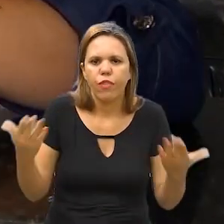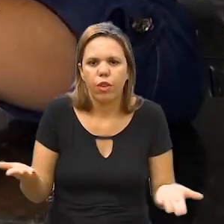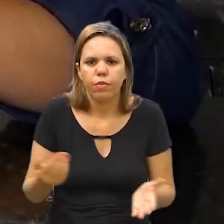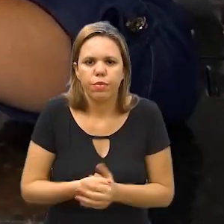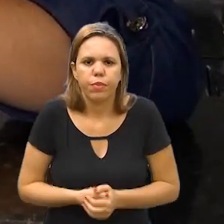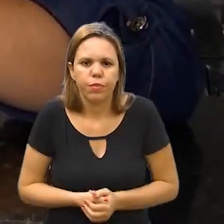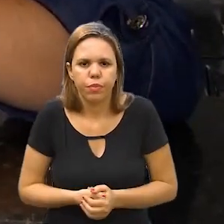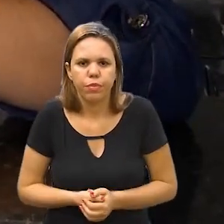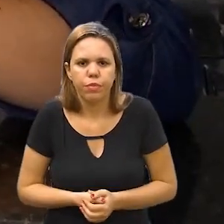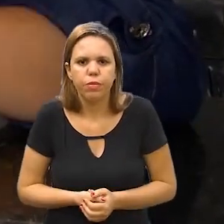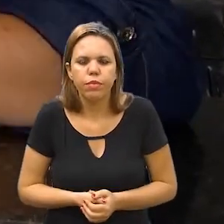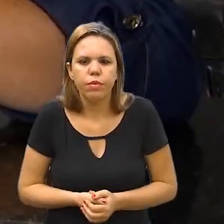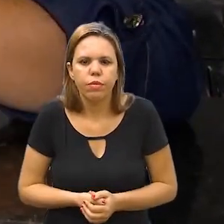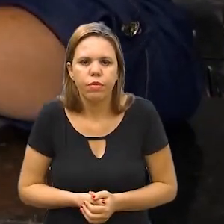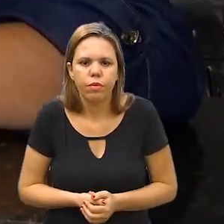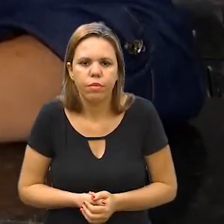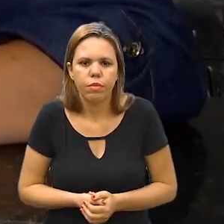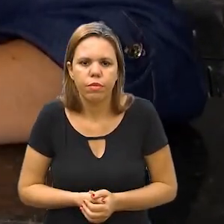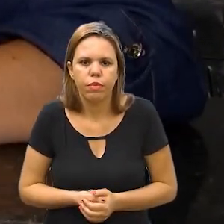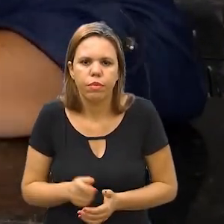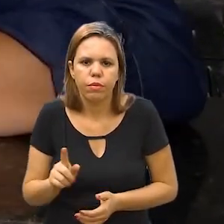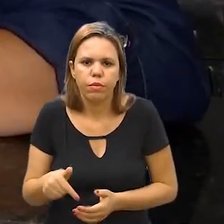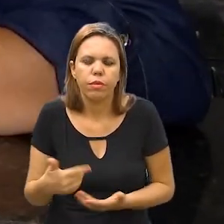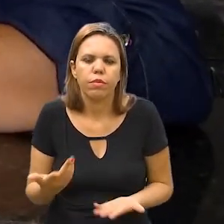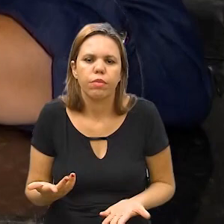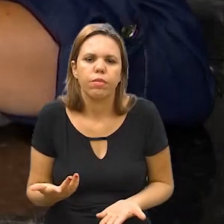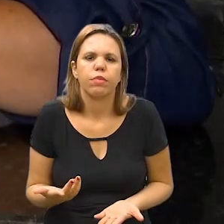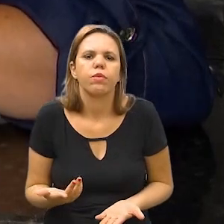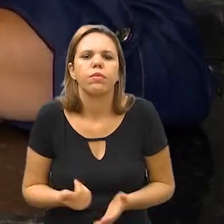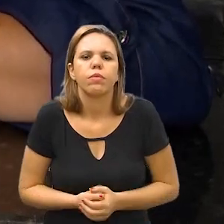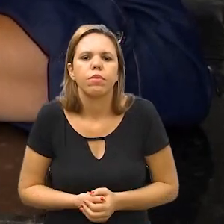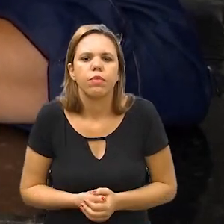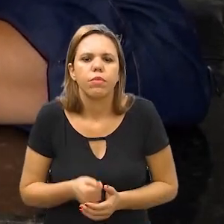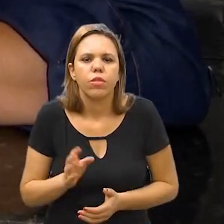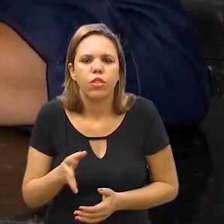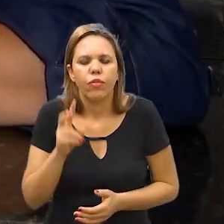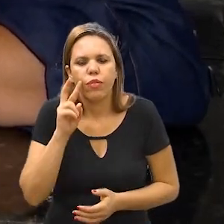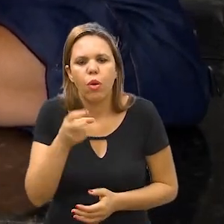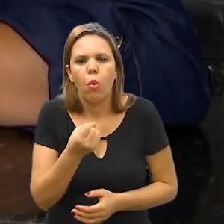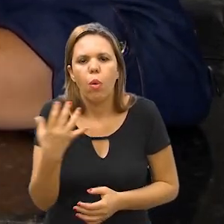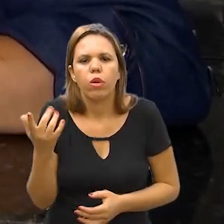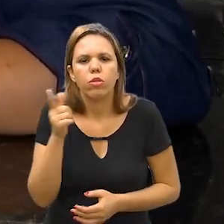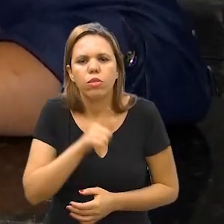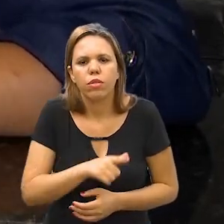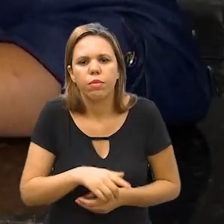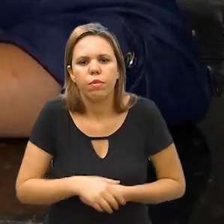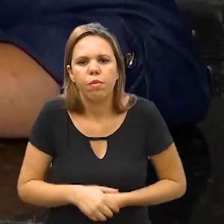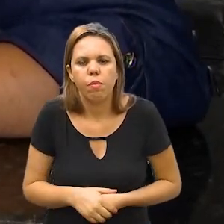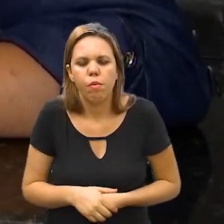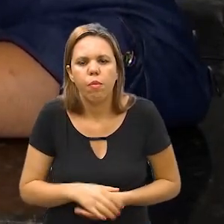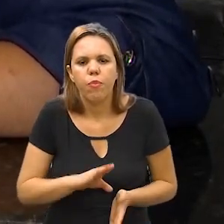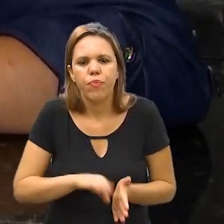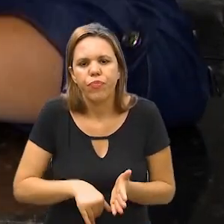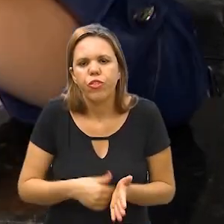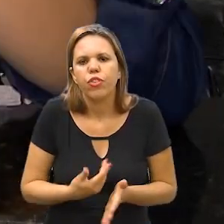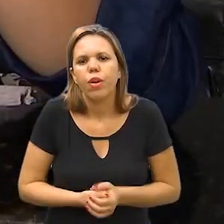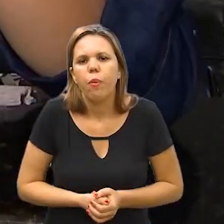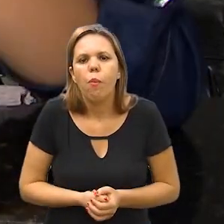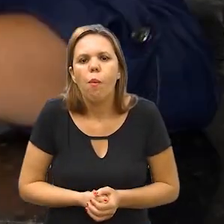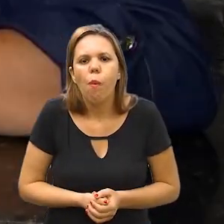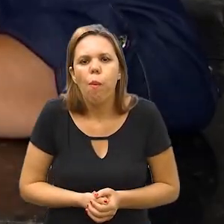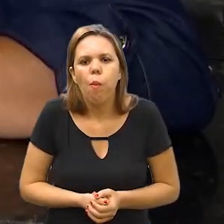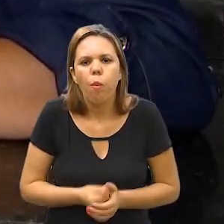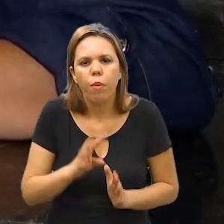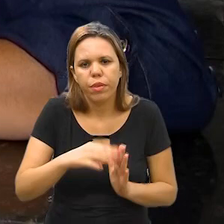fora. E aí através disso eu já vi quanto que eu conseguiria tirar, né? Eu tenho